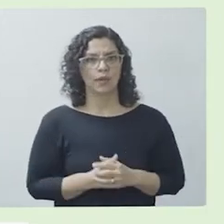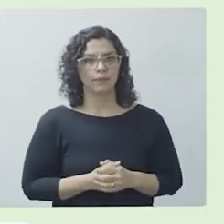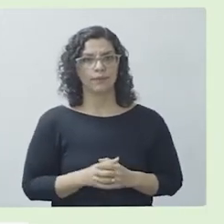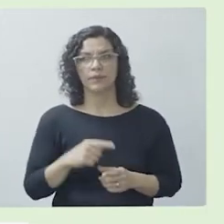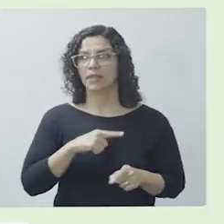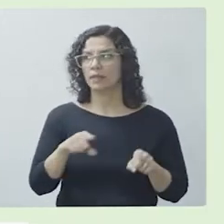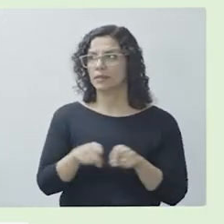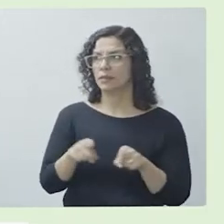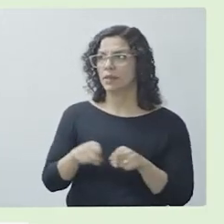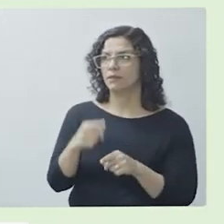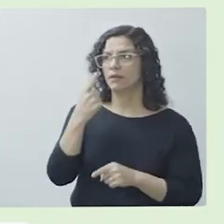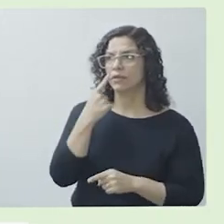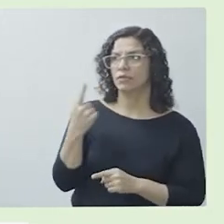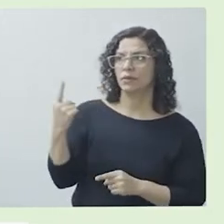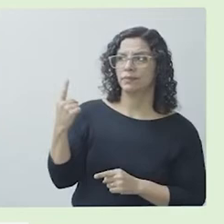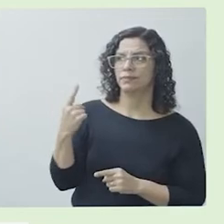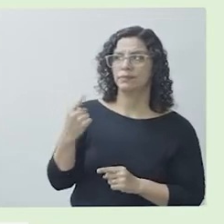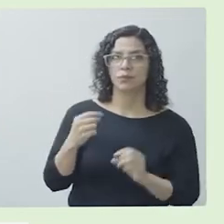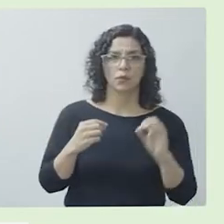tenho aqui, ó.